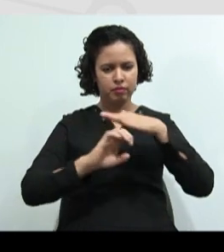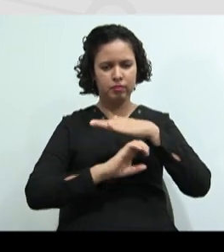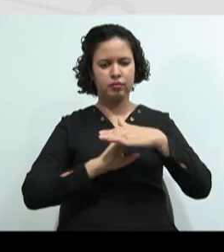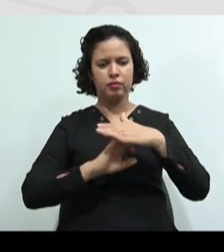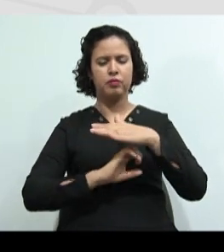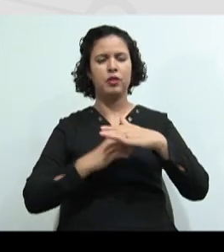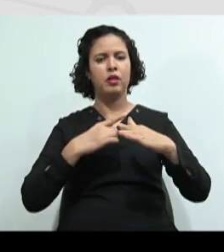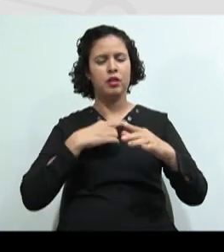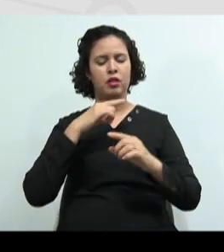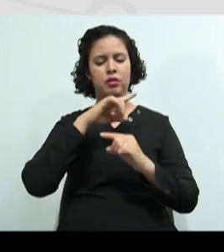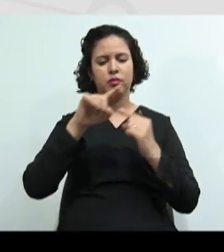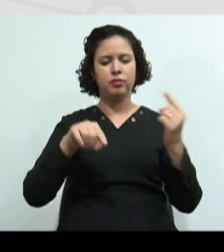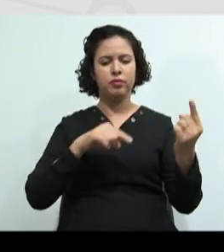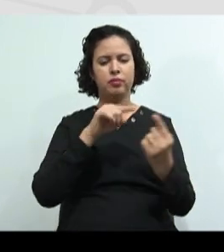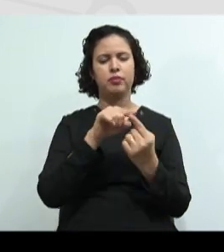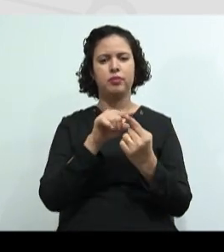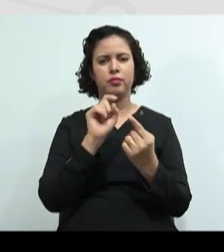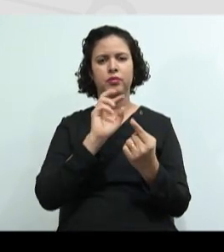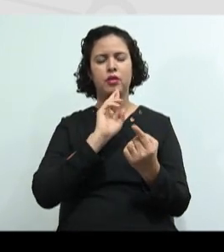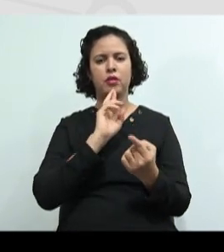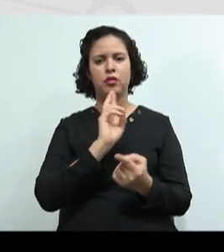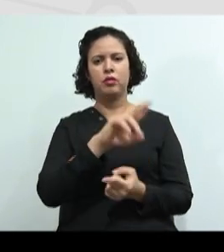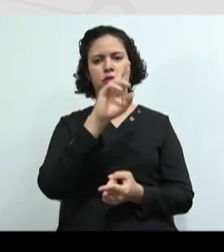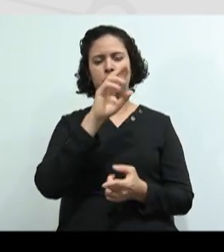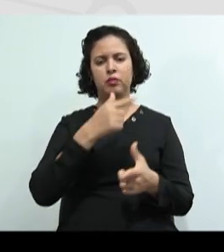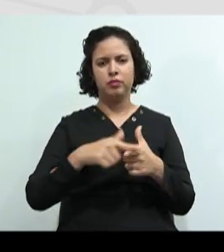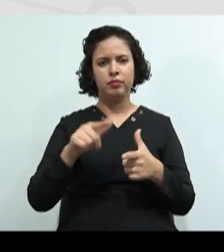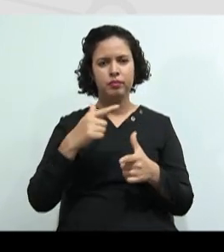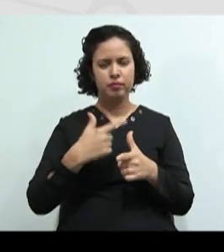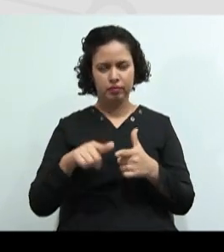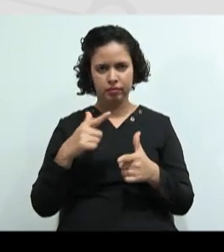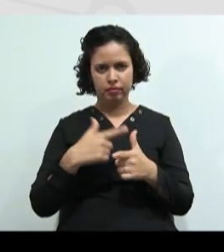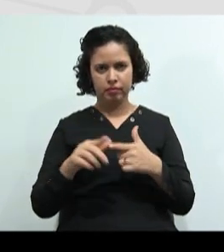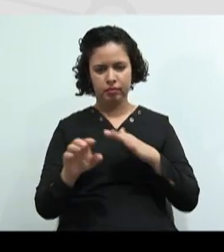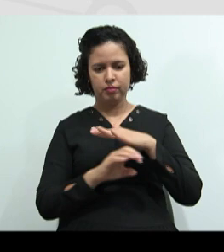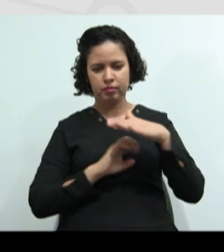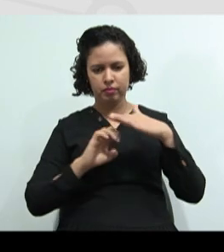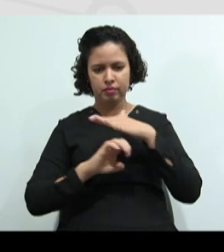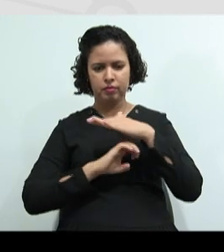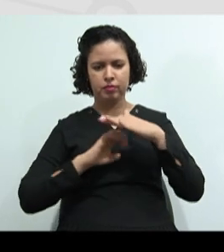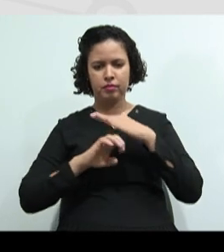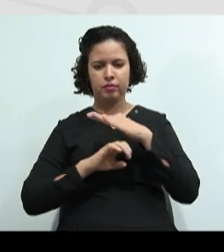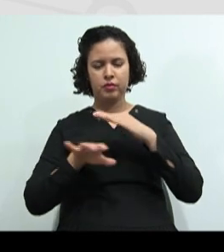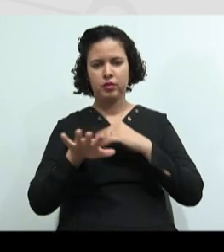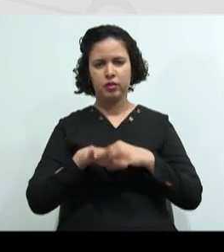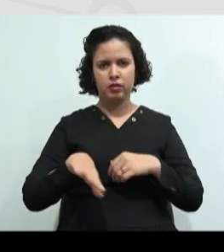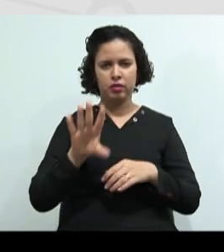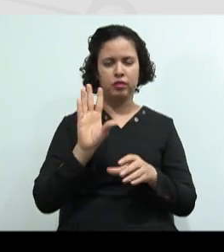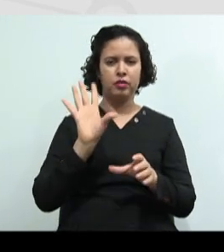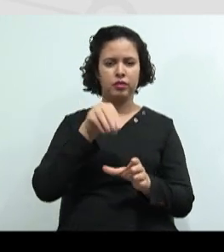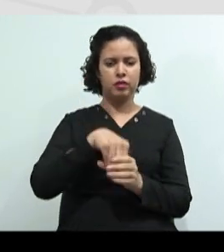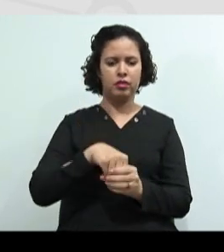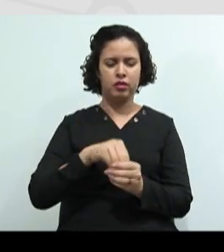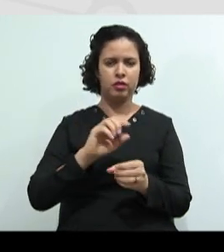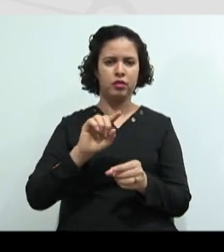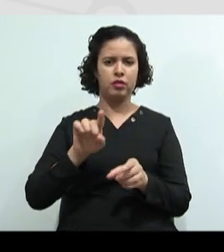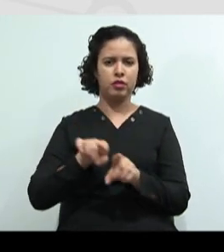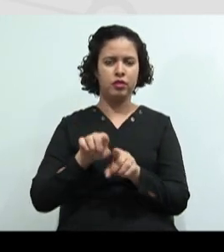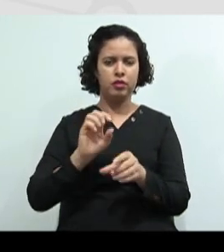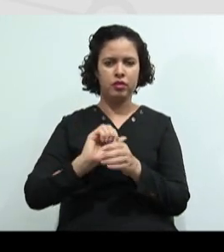ele tem o objetivo de solucionar problemas da organização, tanto no ambiente interno como